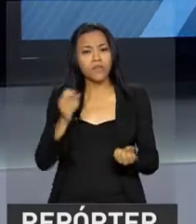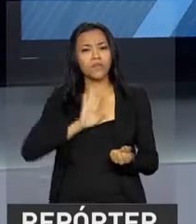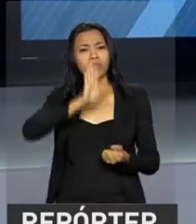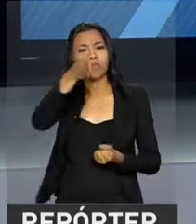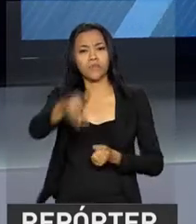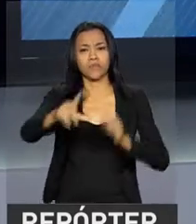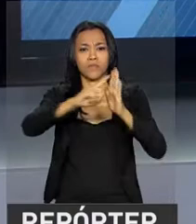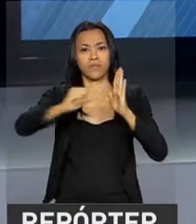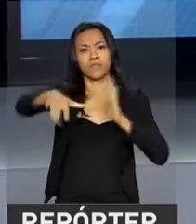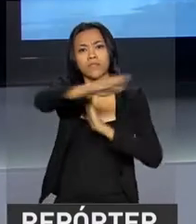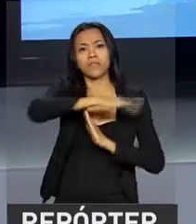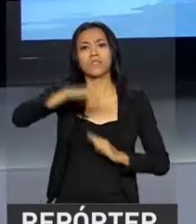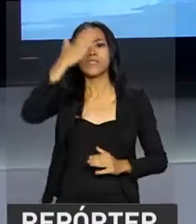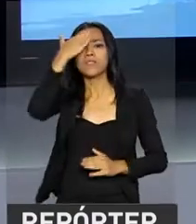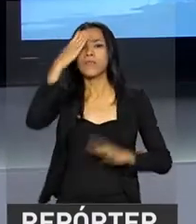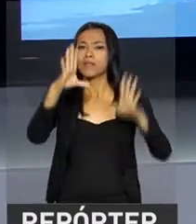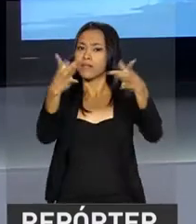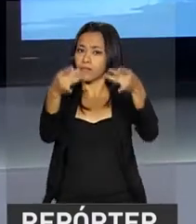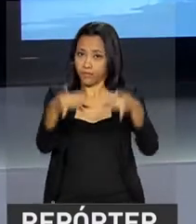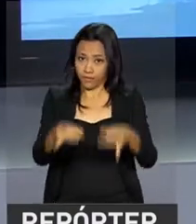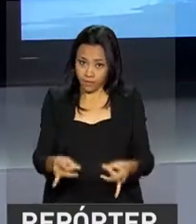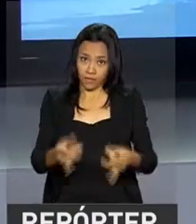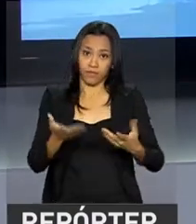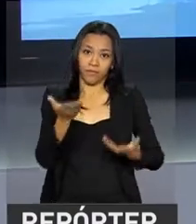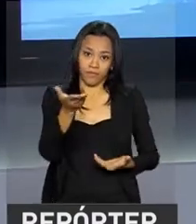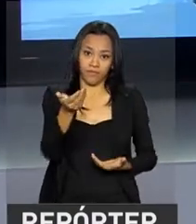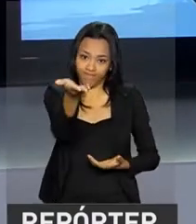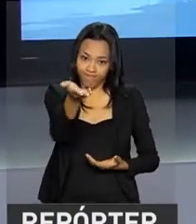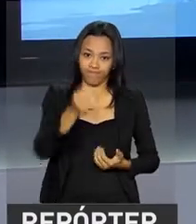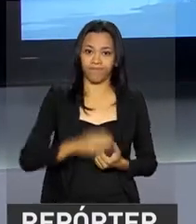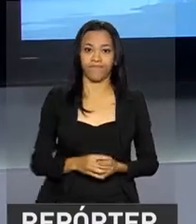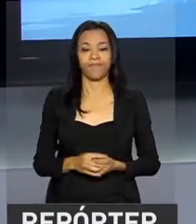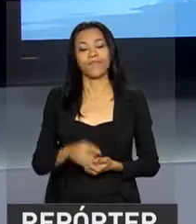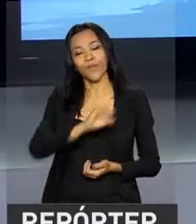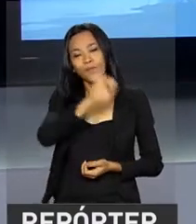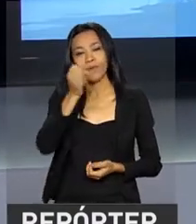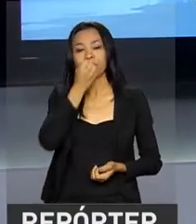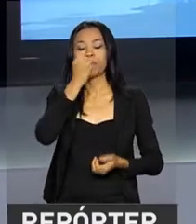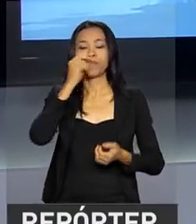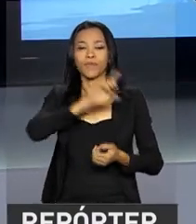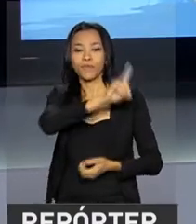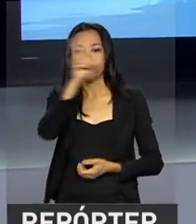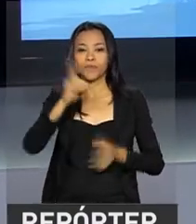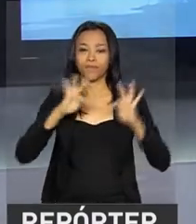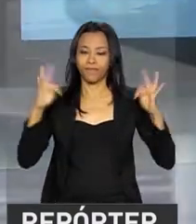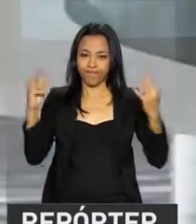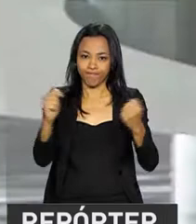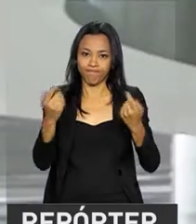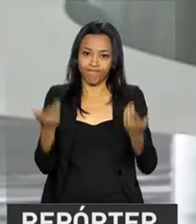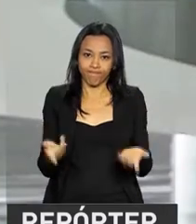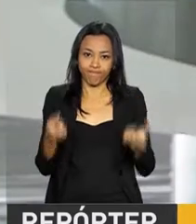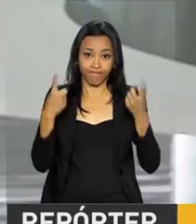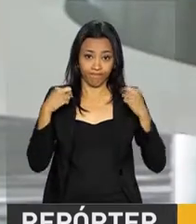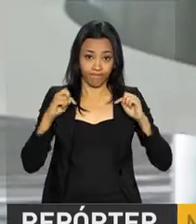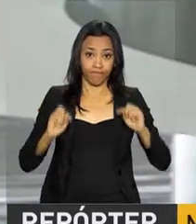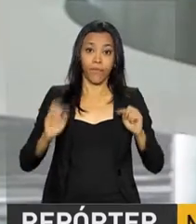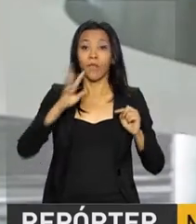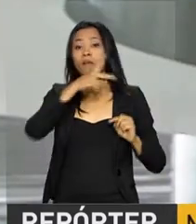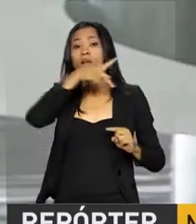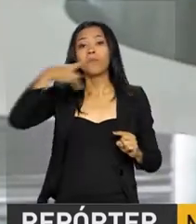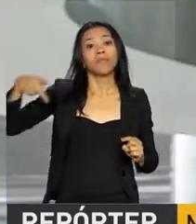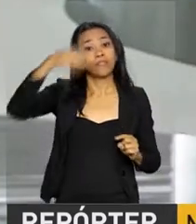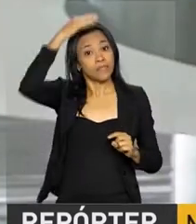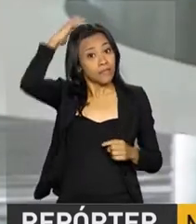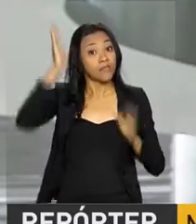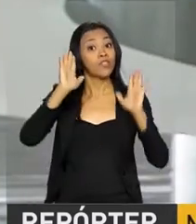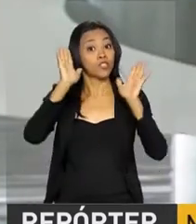com o repórter Ney Pereira. Olá, Ney, é com você. Oi, Thaís, bom dia para você, bom dia a todos. Olha, Thaís, o presidente Michel Temer